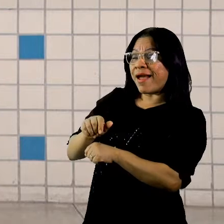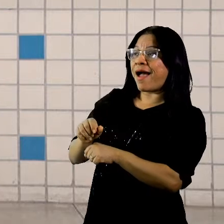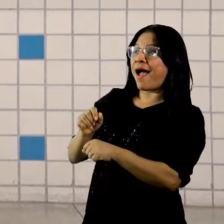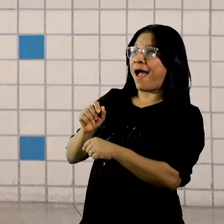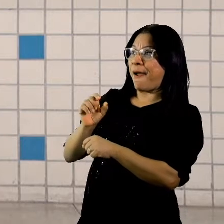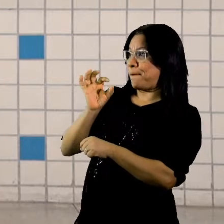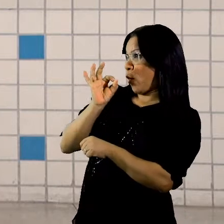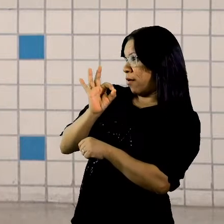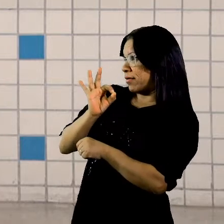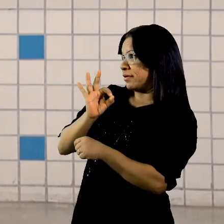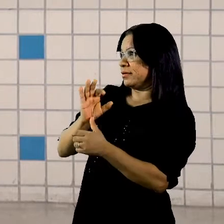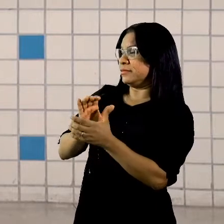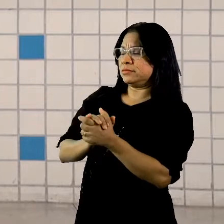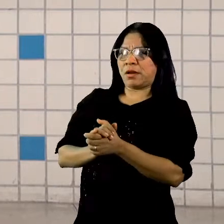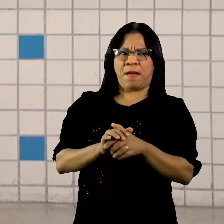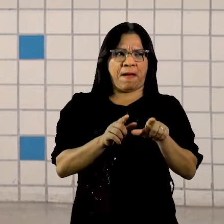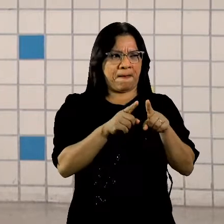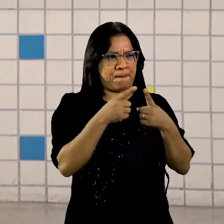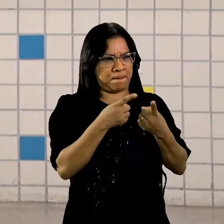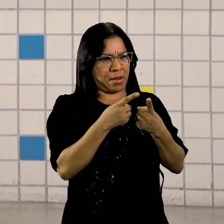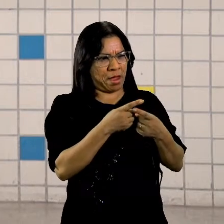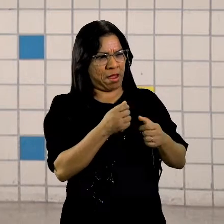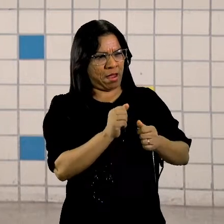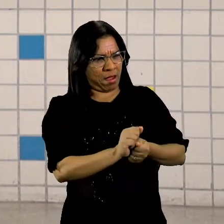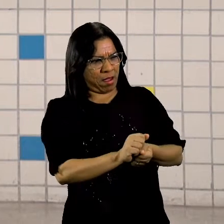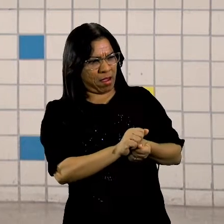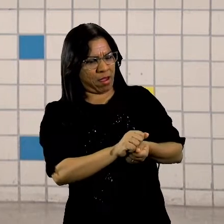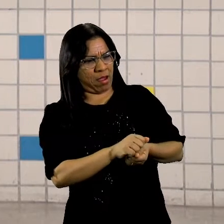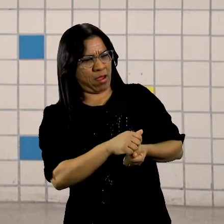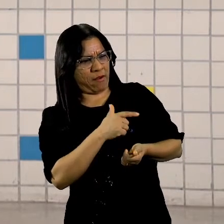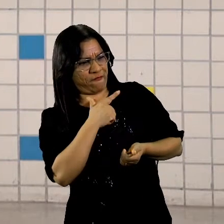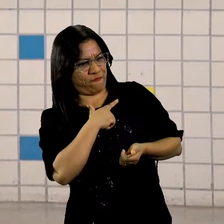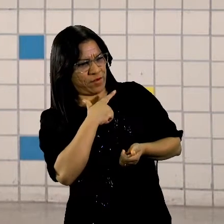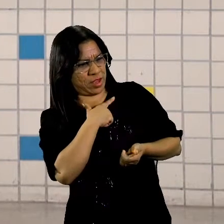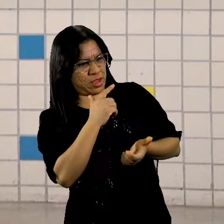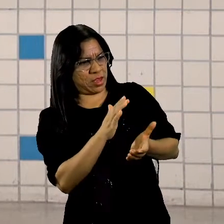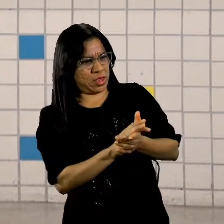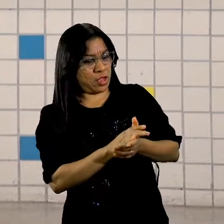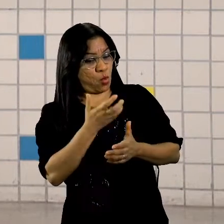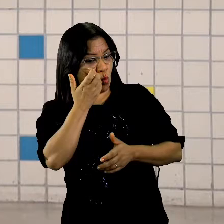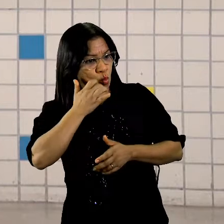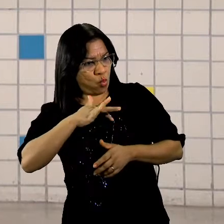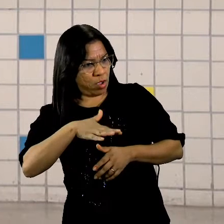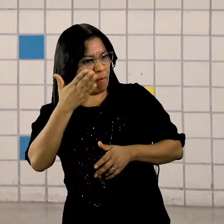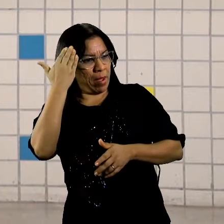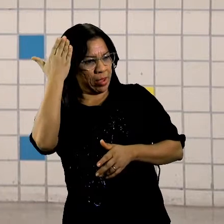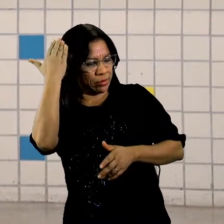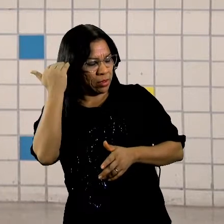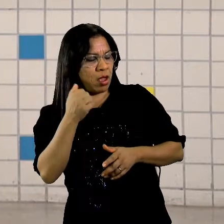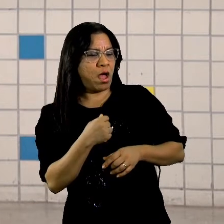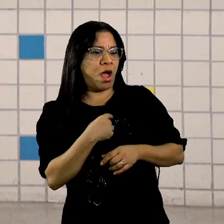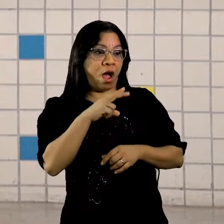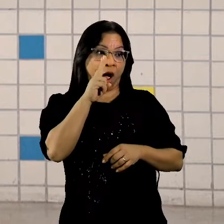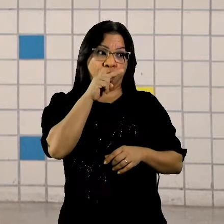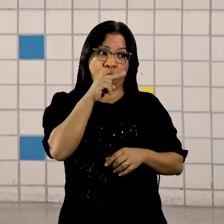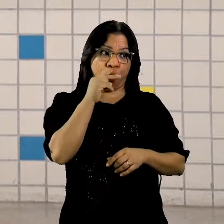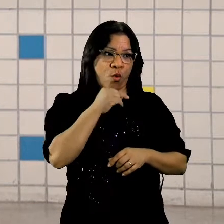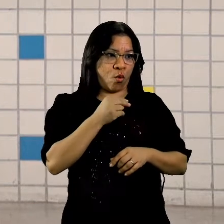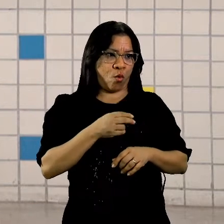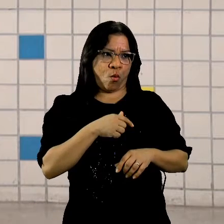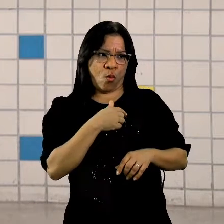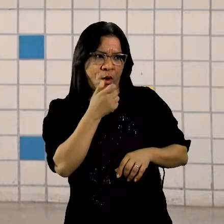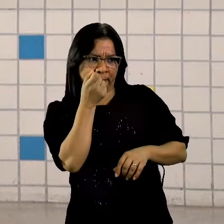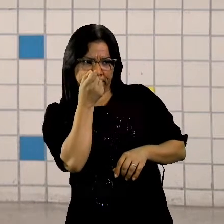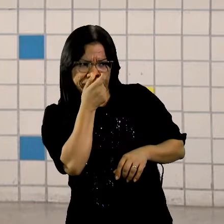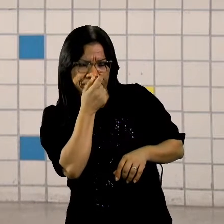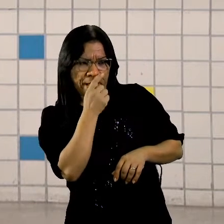pai. Quando eu era criança, nunca contava mentiras. Os meninos se entreolharam surpresos. O mais